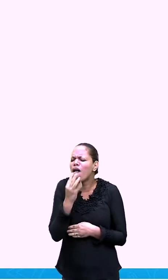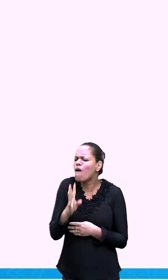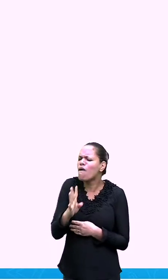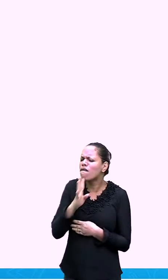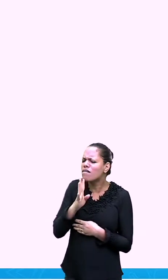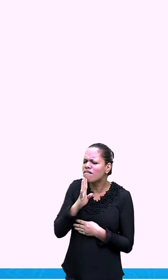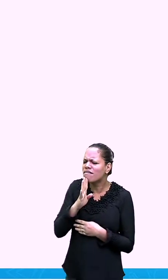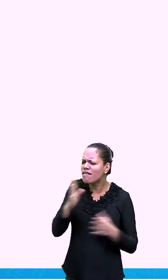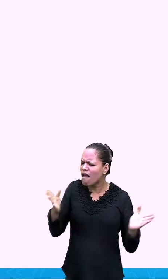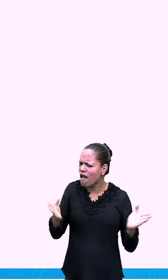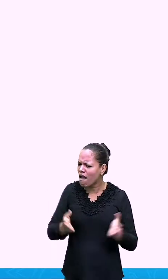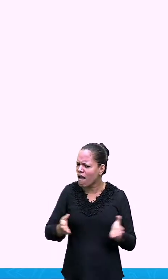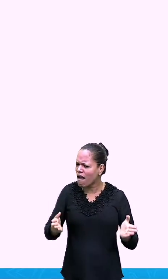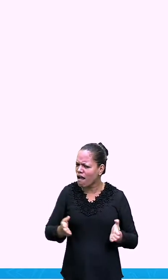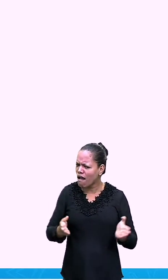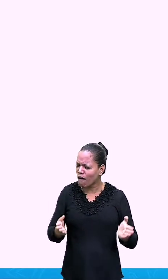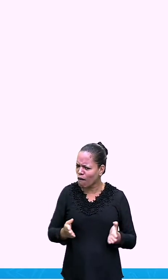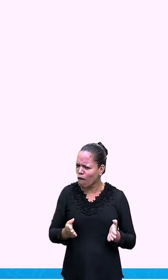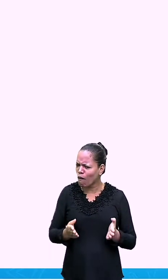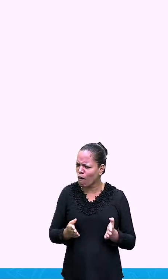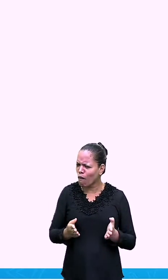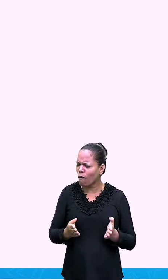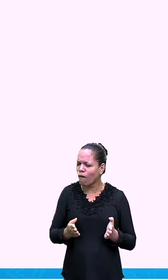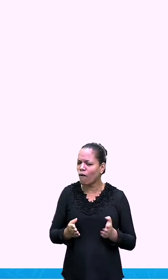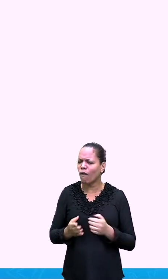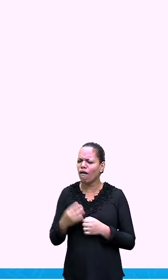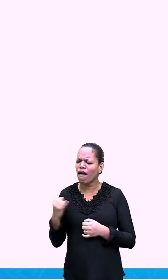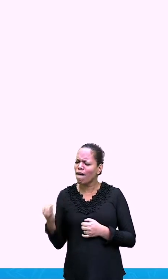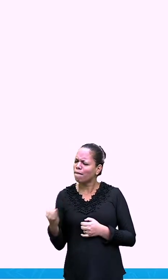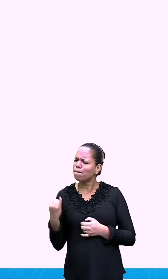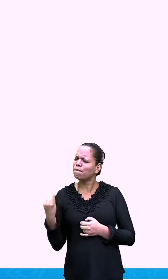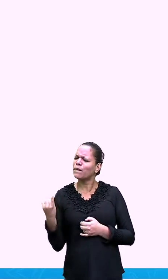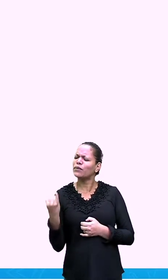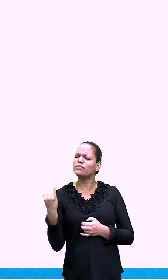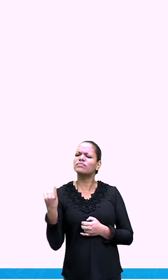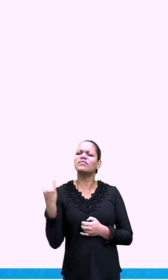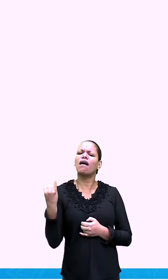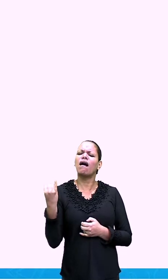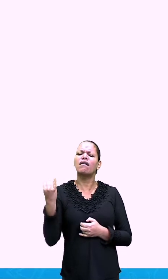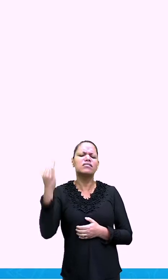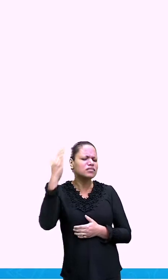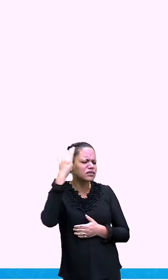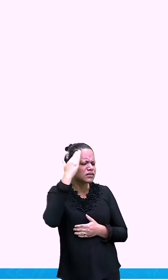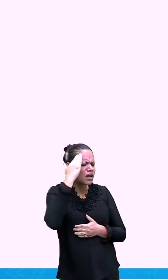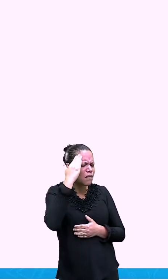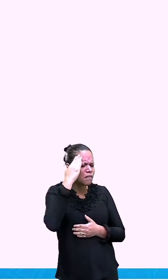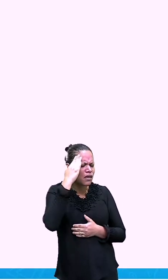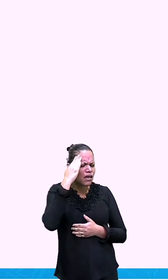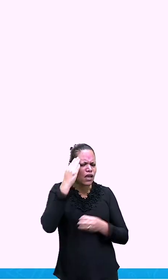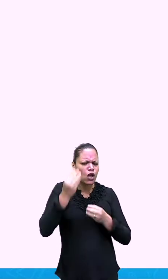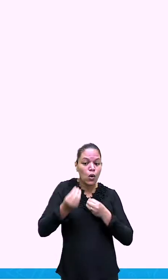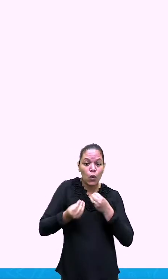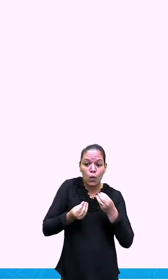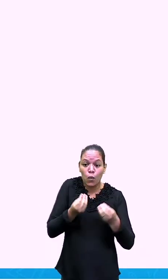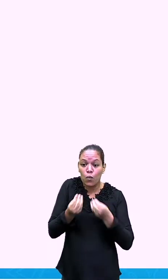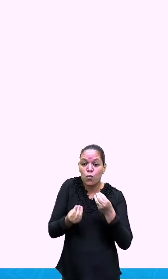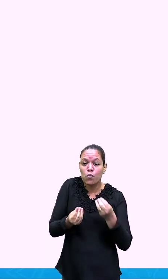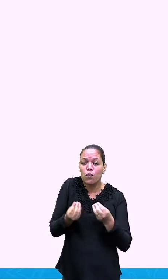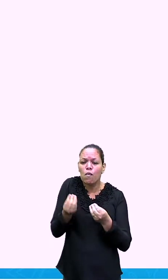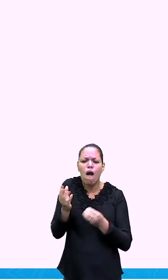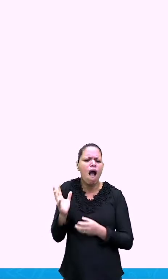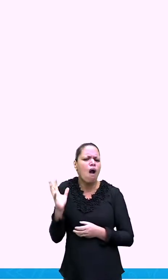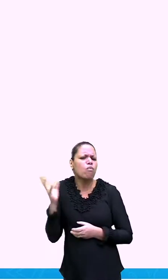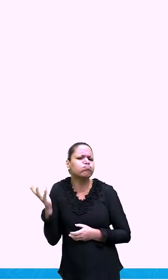conto de assombração bem interessante e saber mais sobre o jeitinho desse texto. Então, a gente agora vai ver